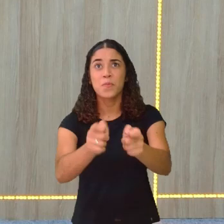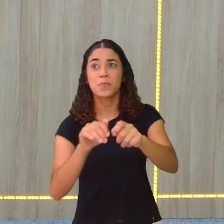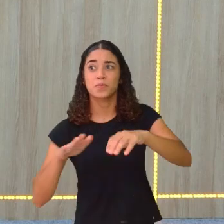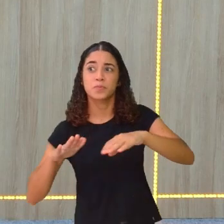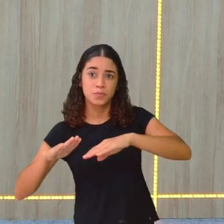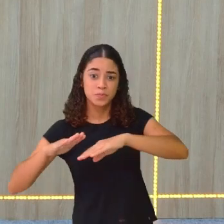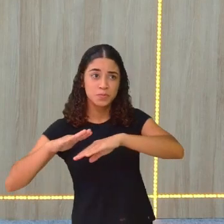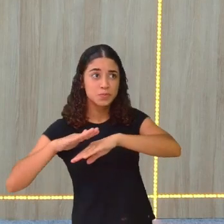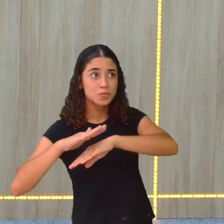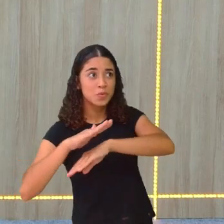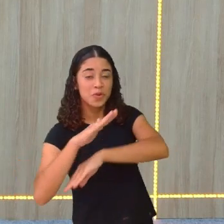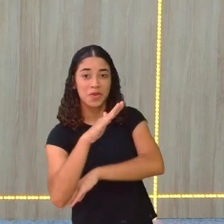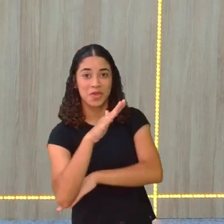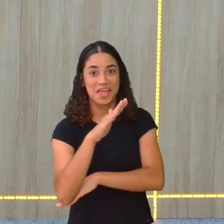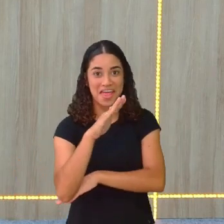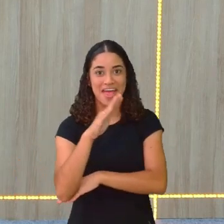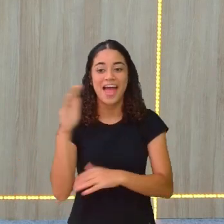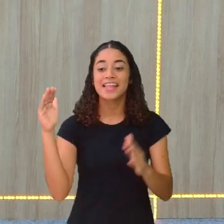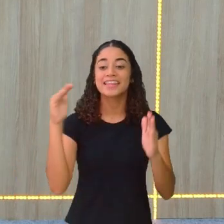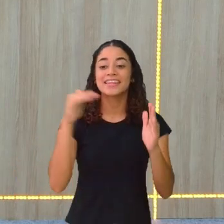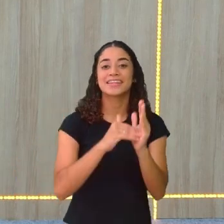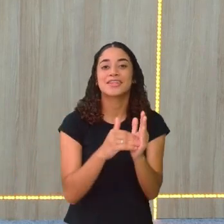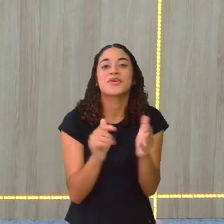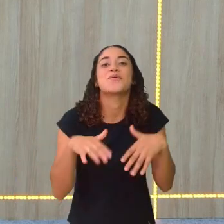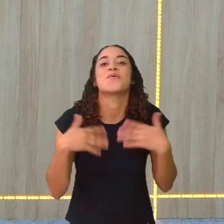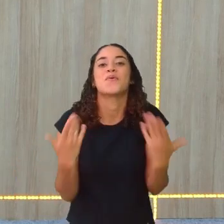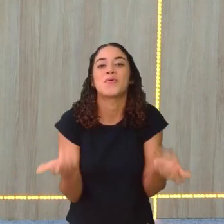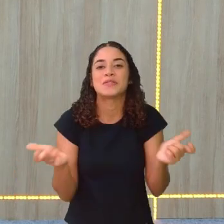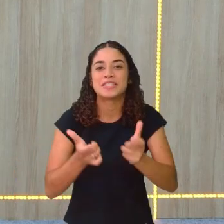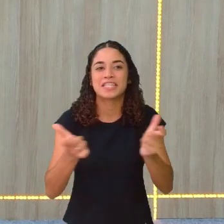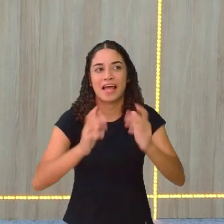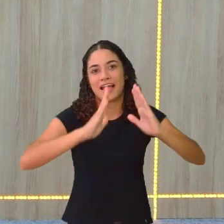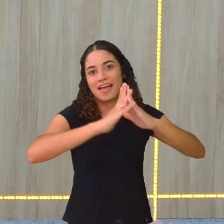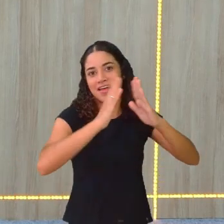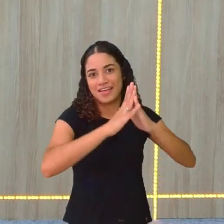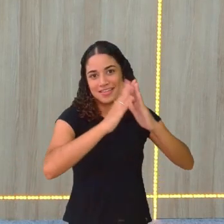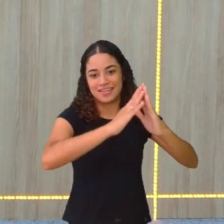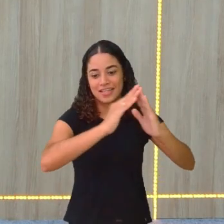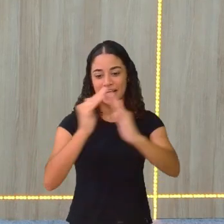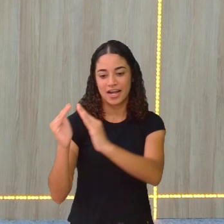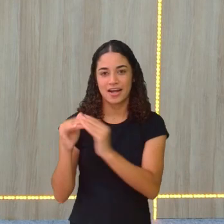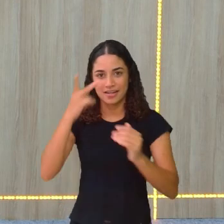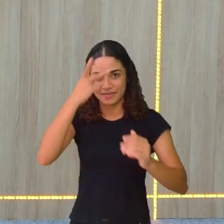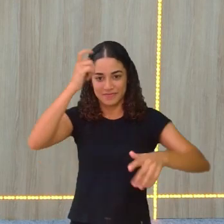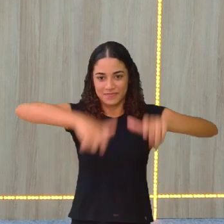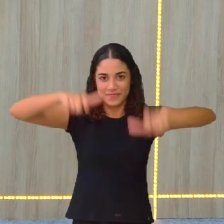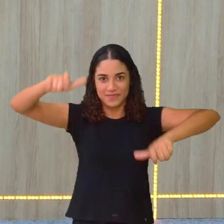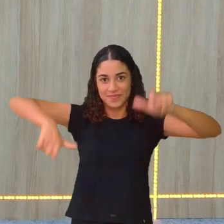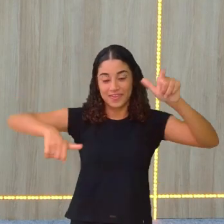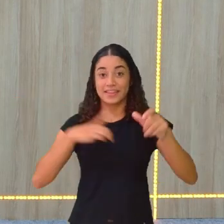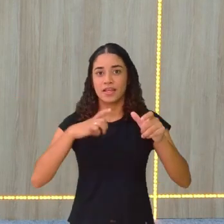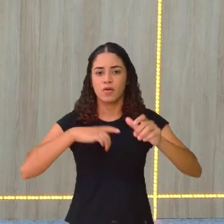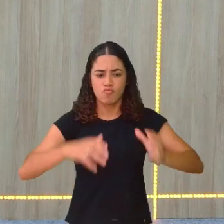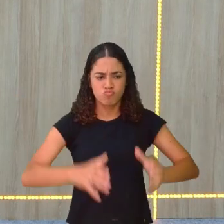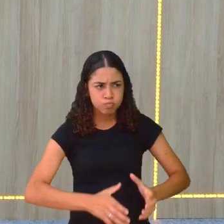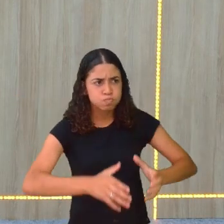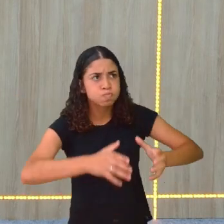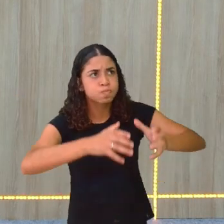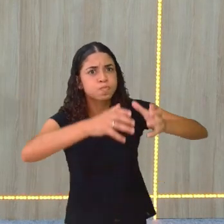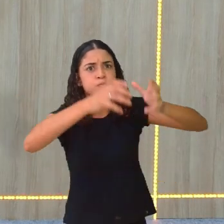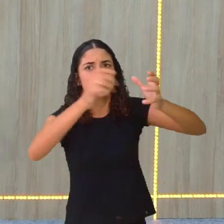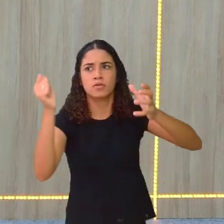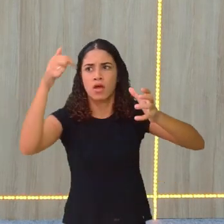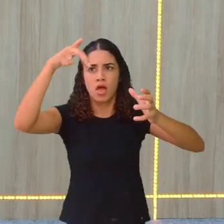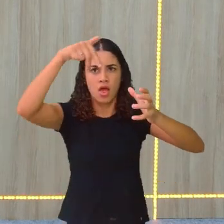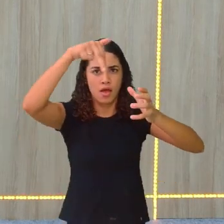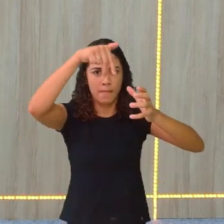ó, aí vai, chega ali na casa das pessoas, entra pela chaminé. A bronca é que